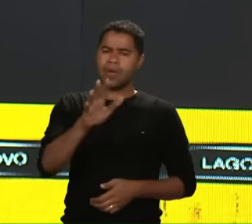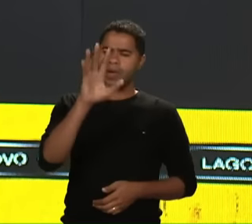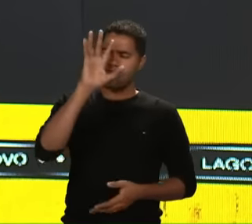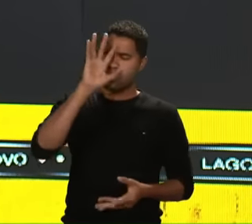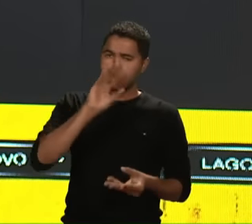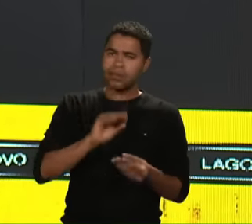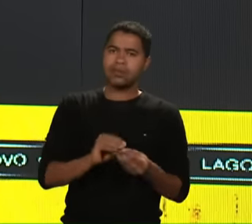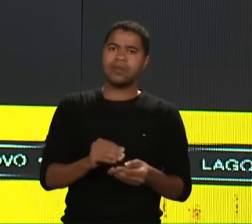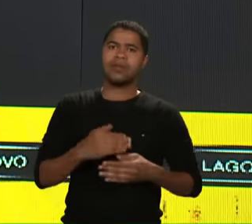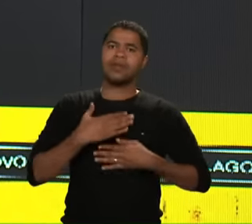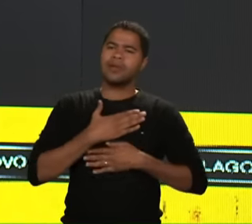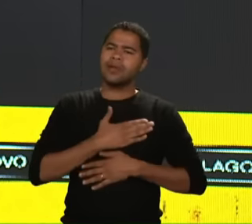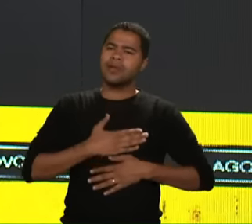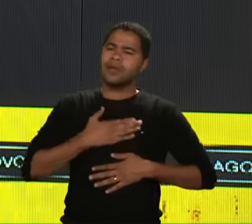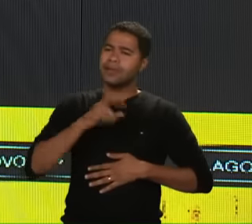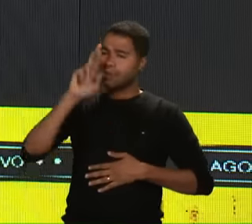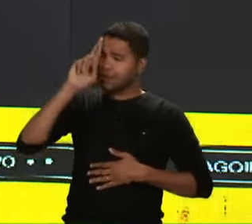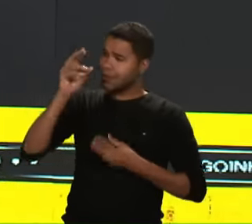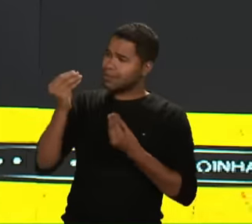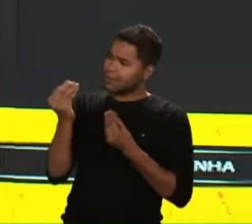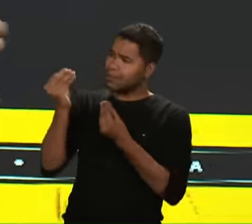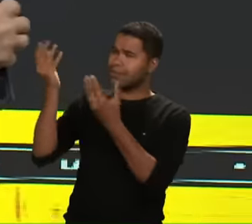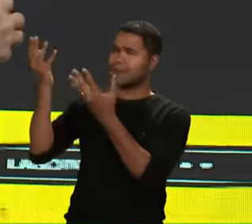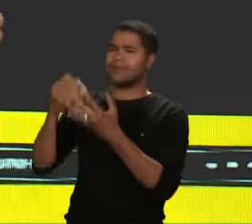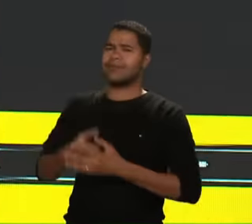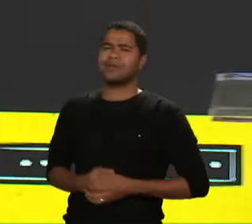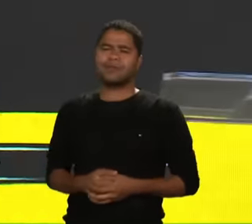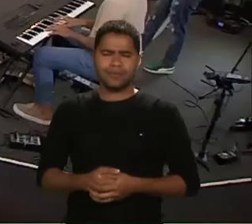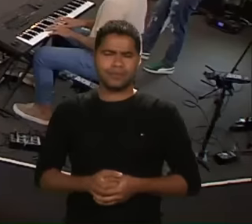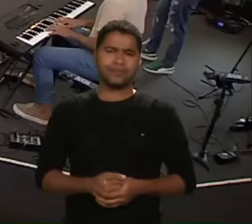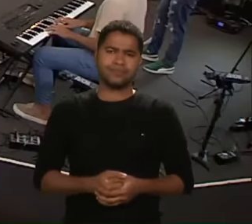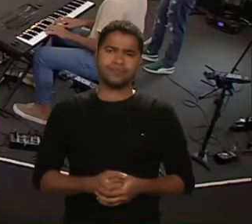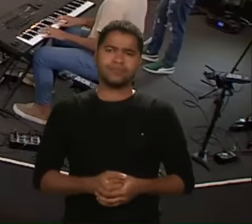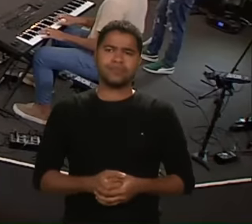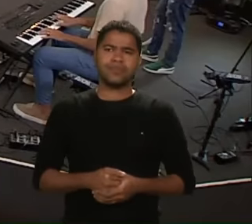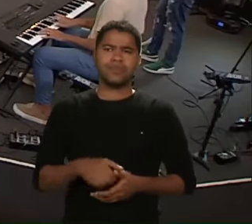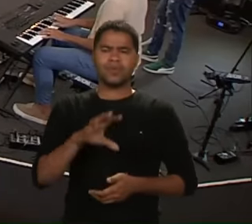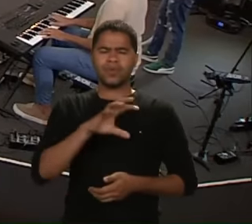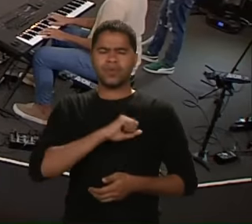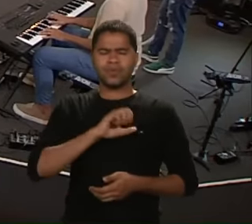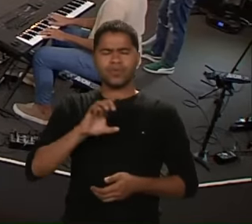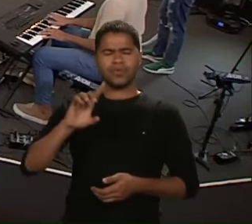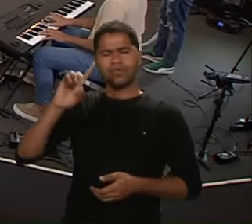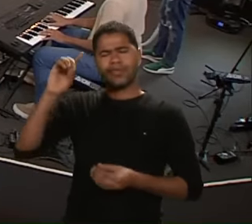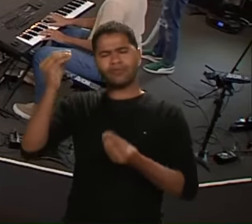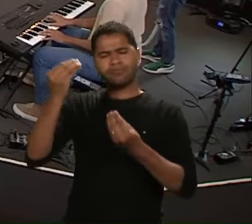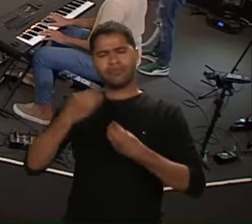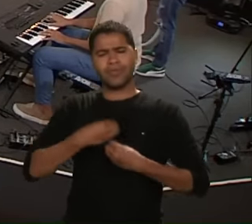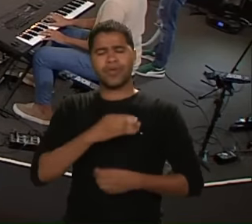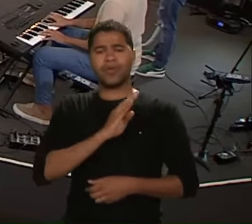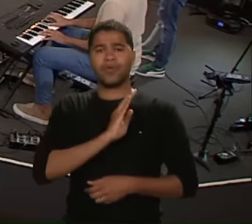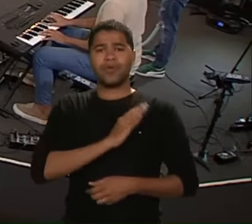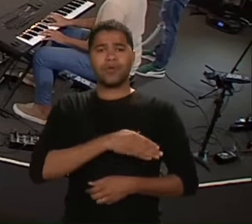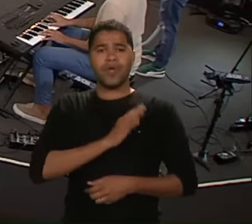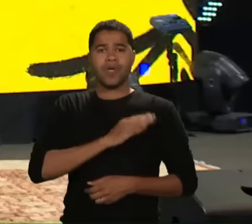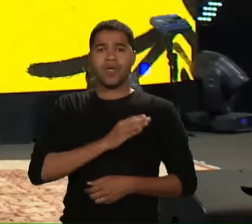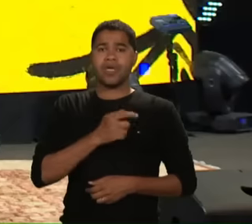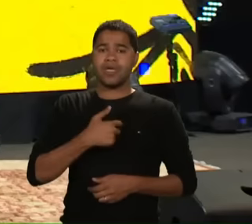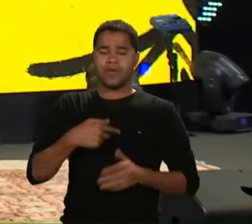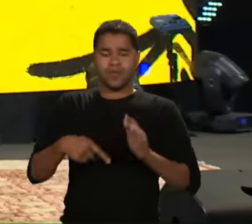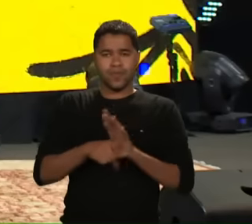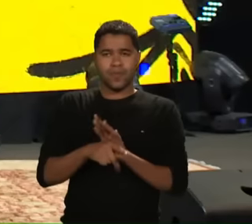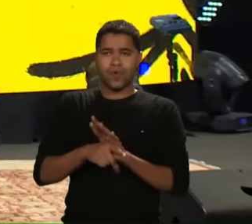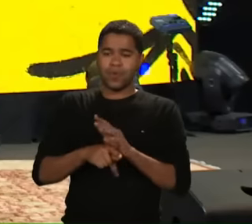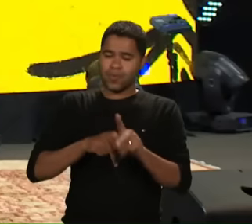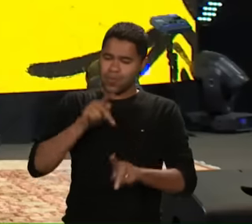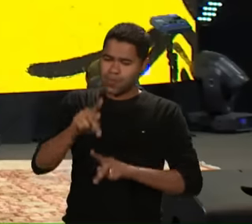isso, filho. Agrade ao Senhor. É o que hoje Deus colocou isso no meu coração. Porque o Senhor se agrada do